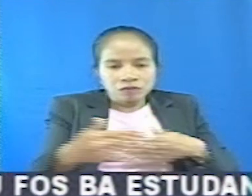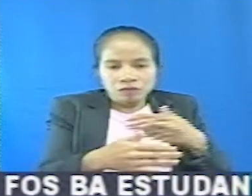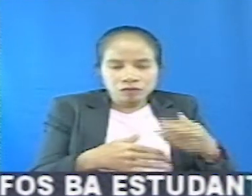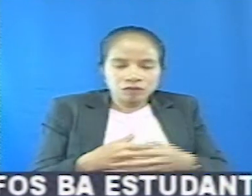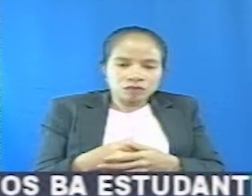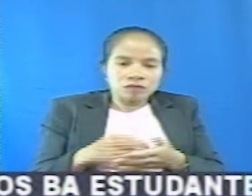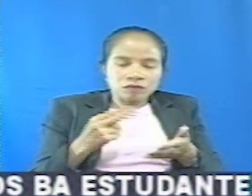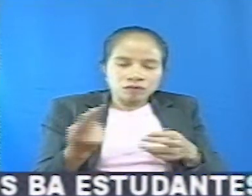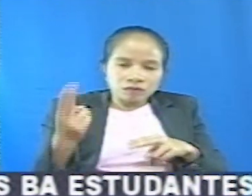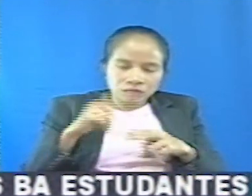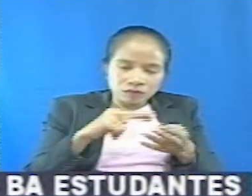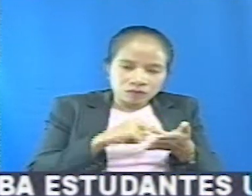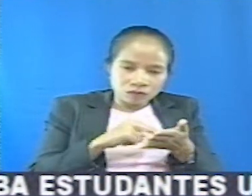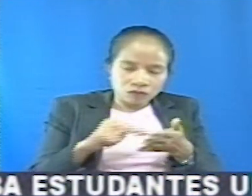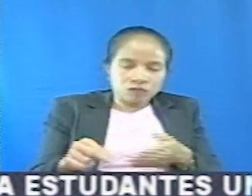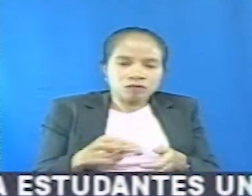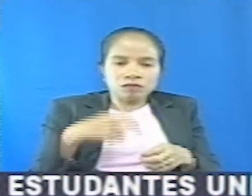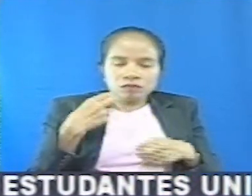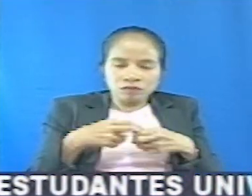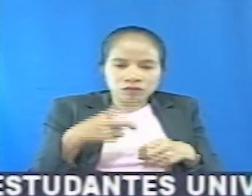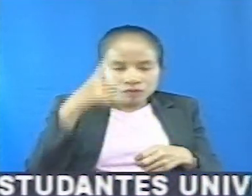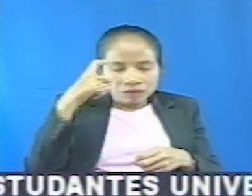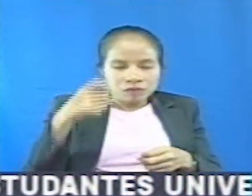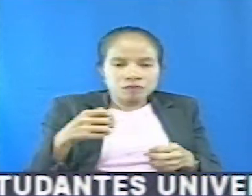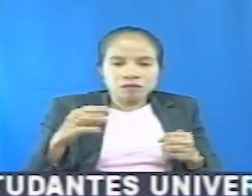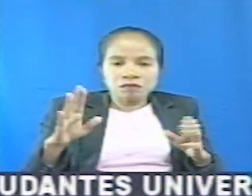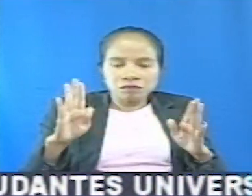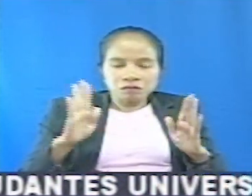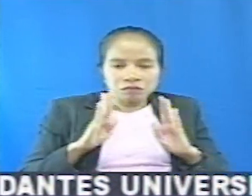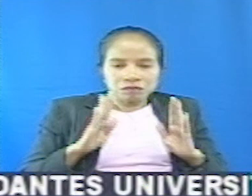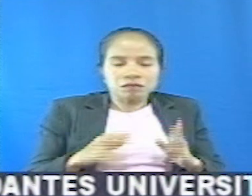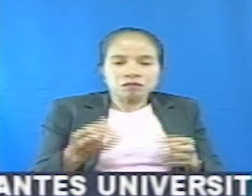sair número desemprego tamba empresa barak mataka.